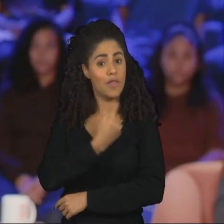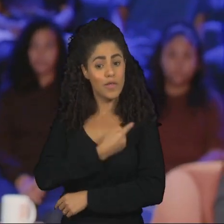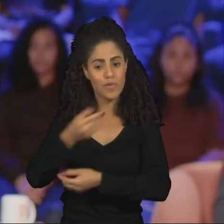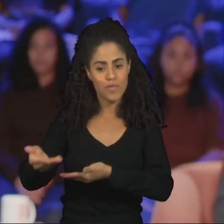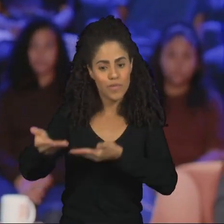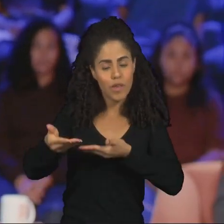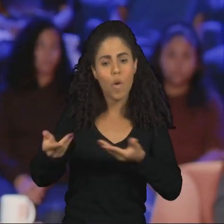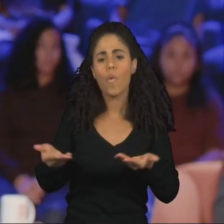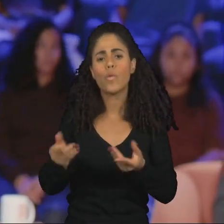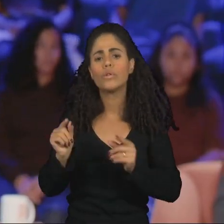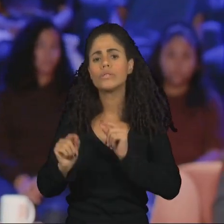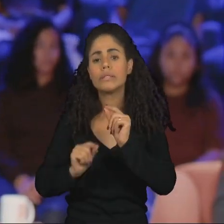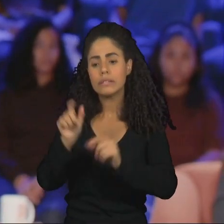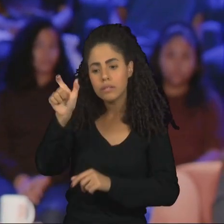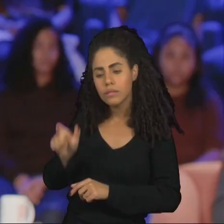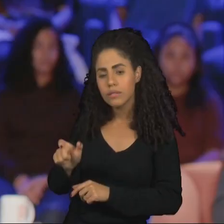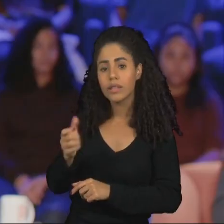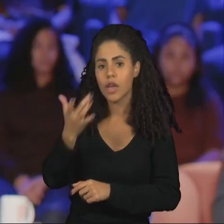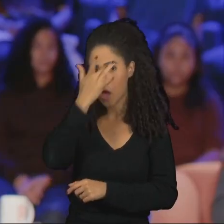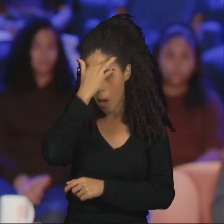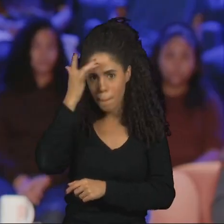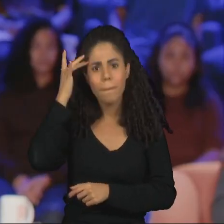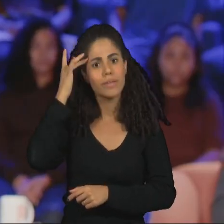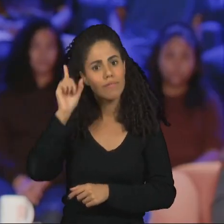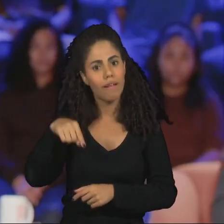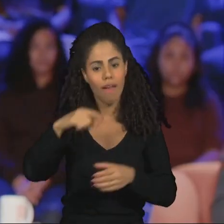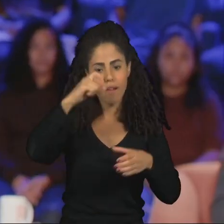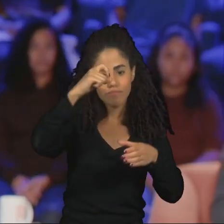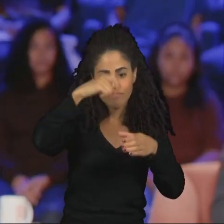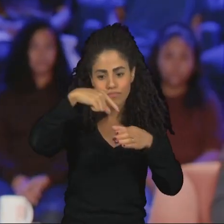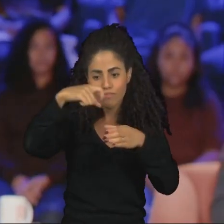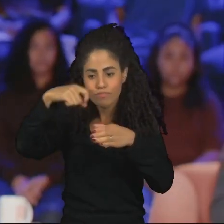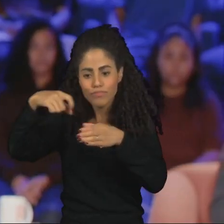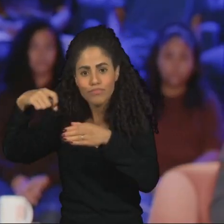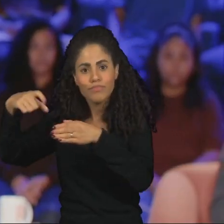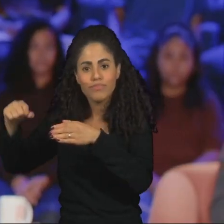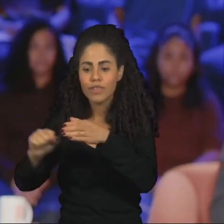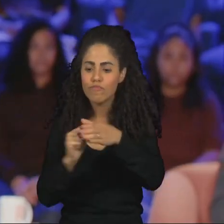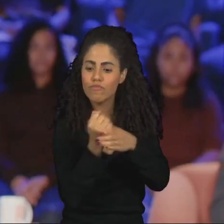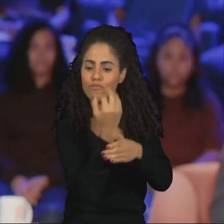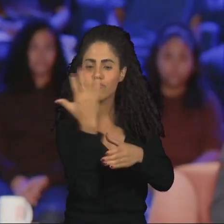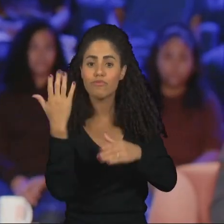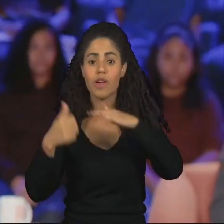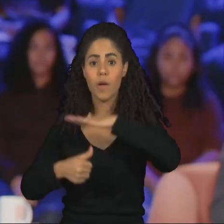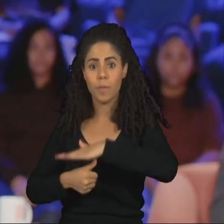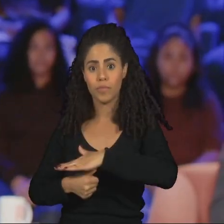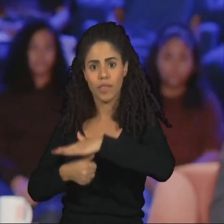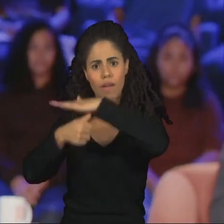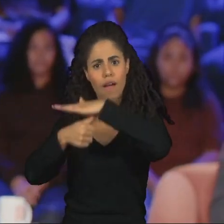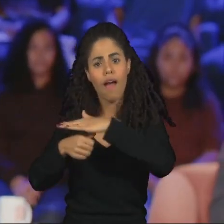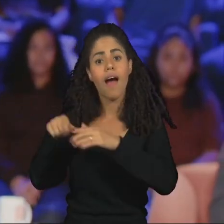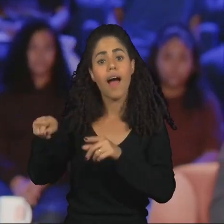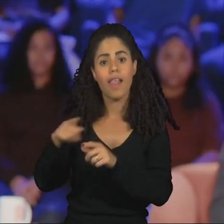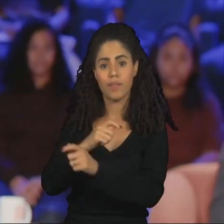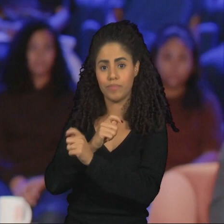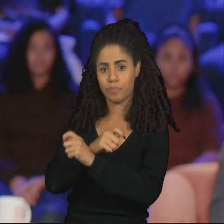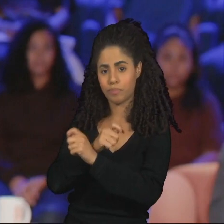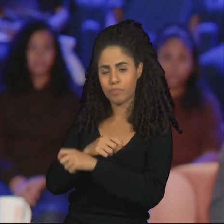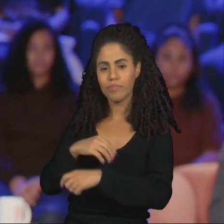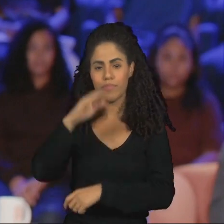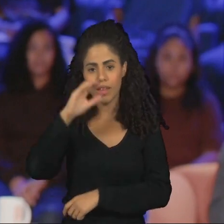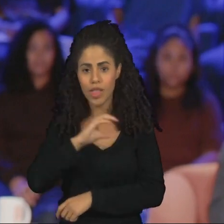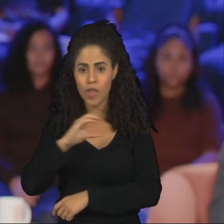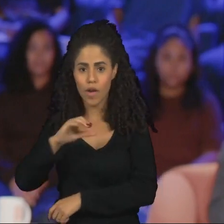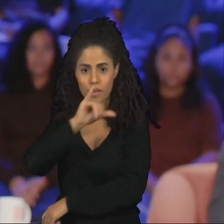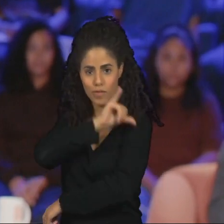hoje, ele é um plantador. Ele é o reitor da Pontifícia Universidade Católica do